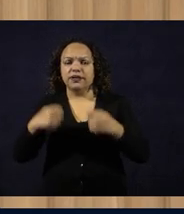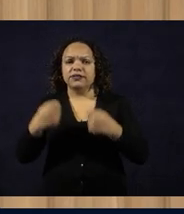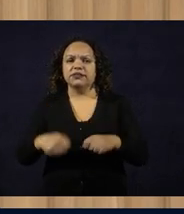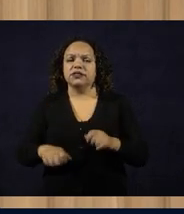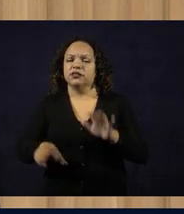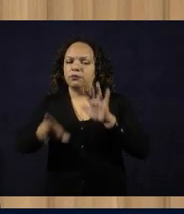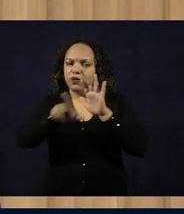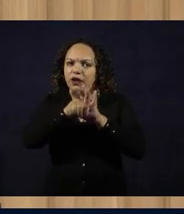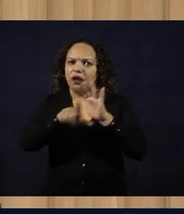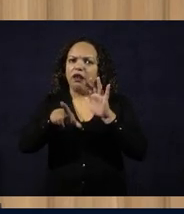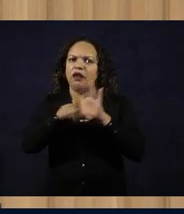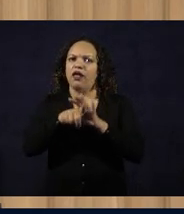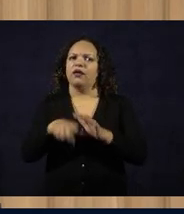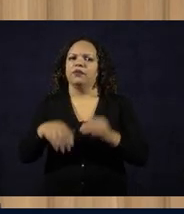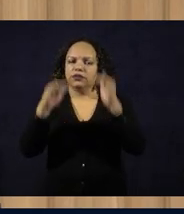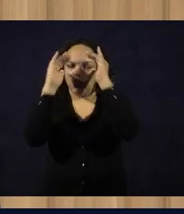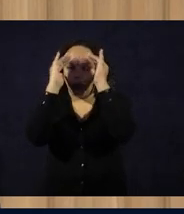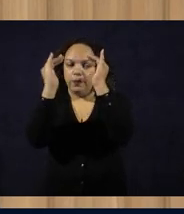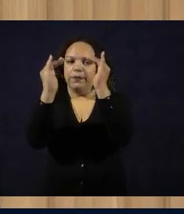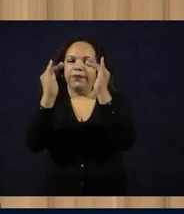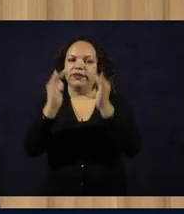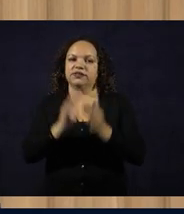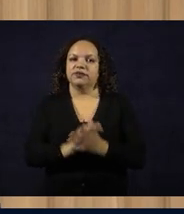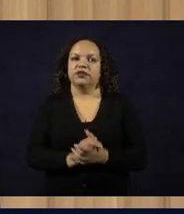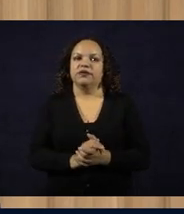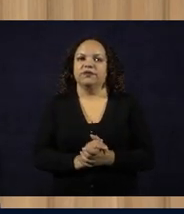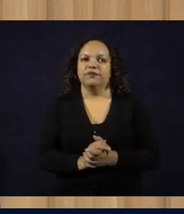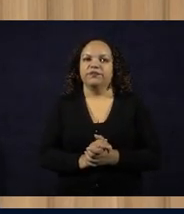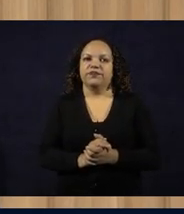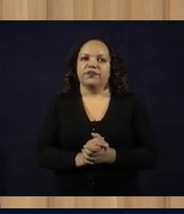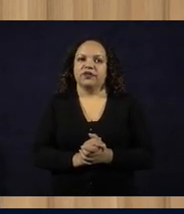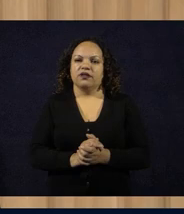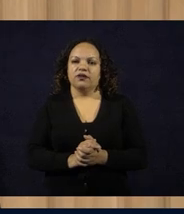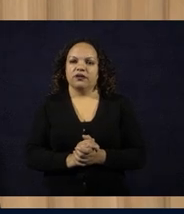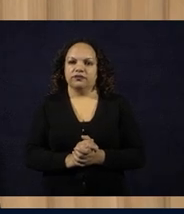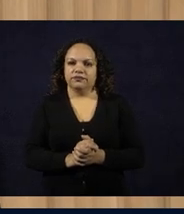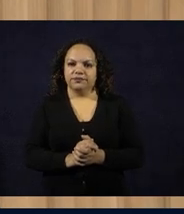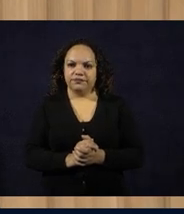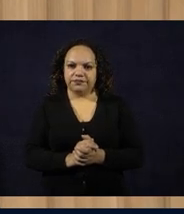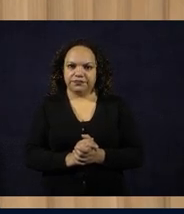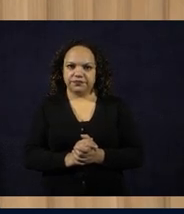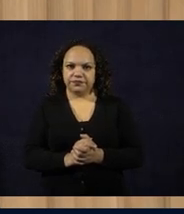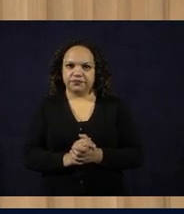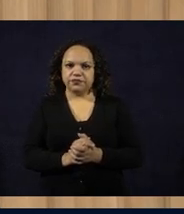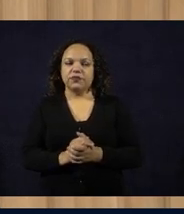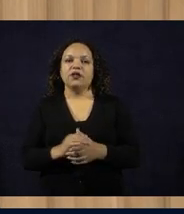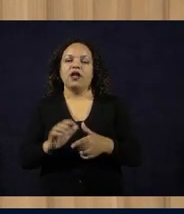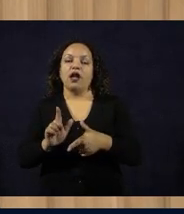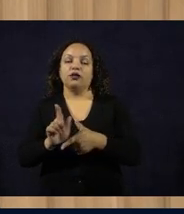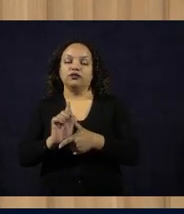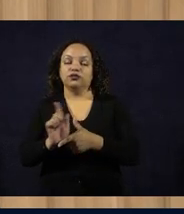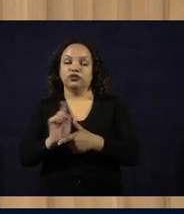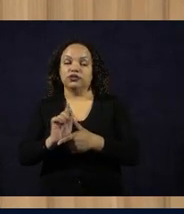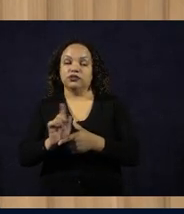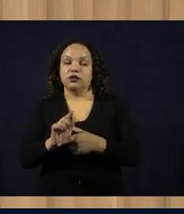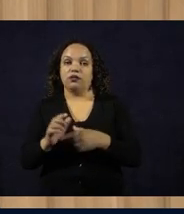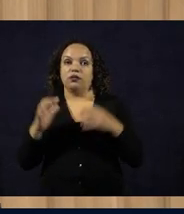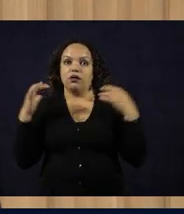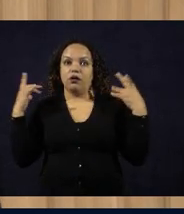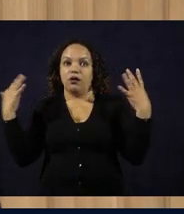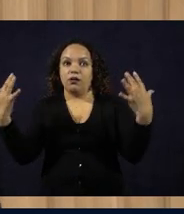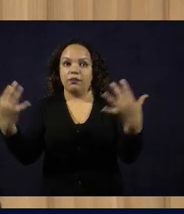trabalho também que você tem que obedecer então experimentamos primeiro essa digestão ambiental que deveria comer todas as normas